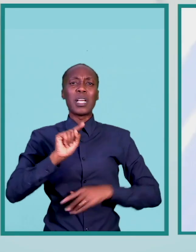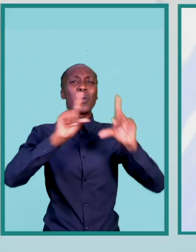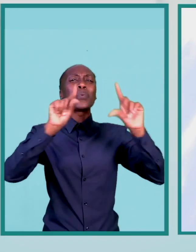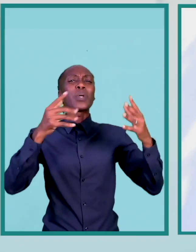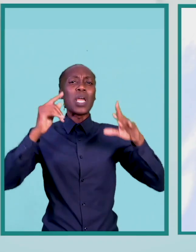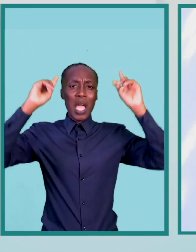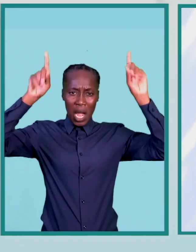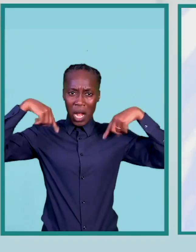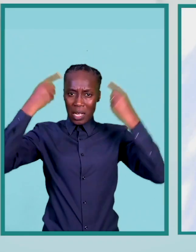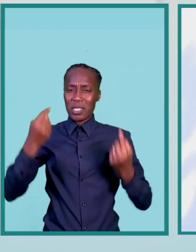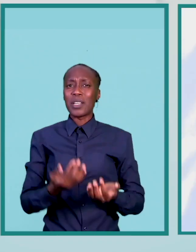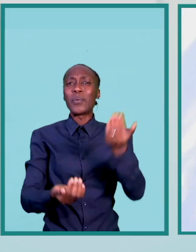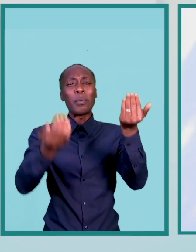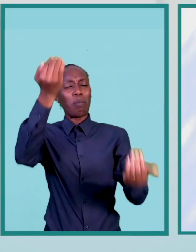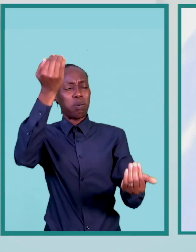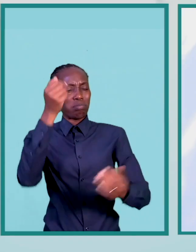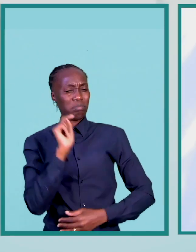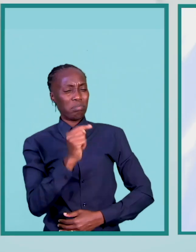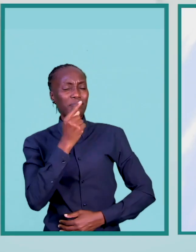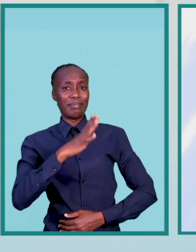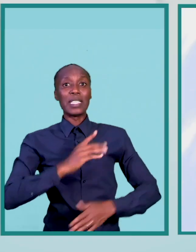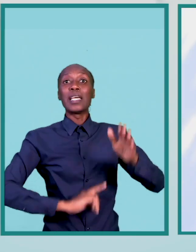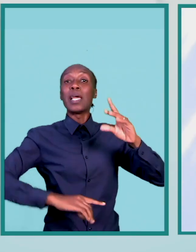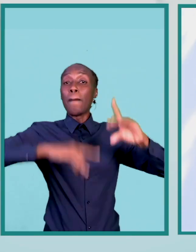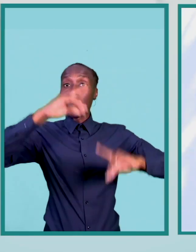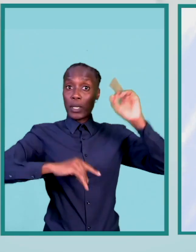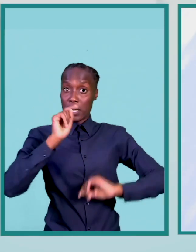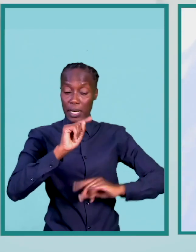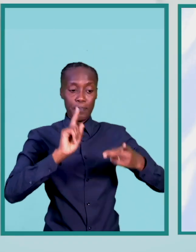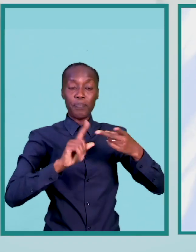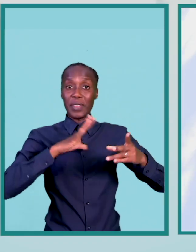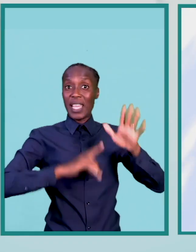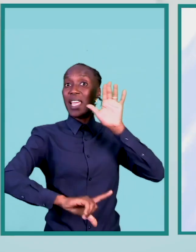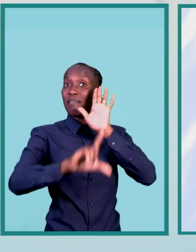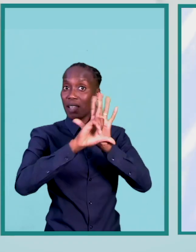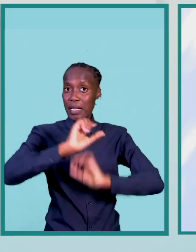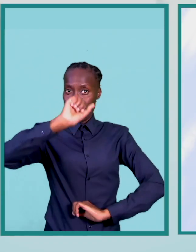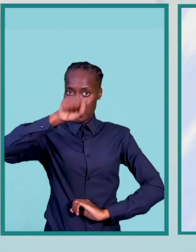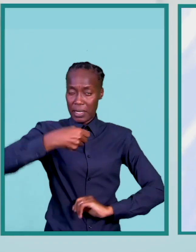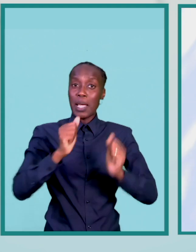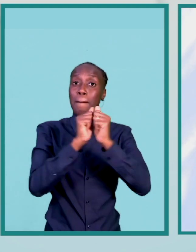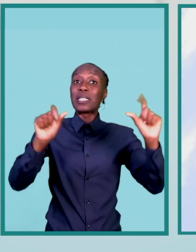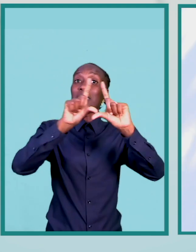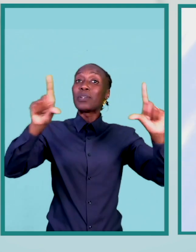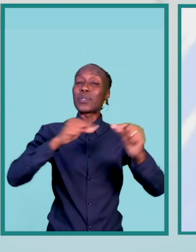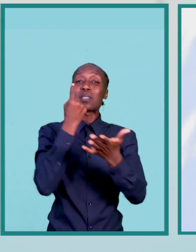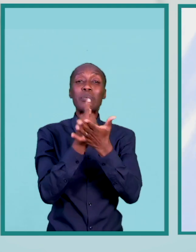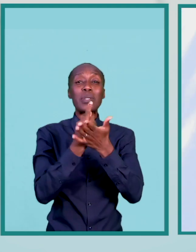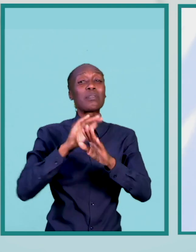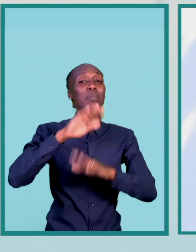porque, para analisarmos a questão das uniões prematuras, não podemos fazer só ao caso. Já existem políticas sim, existem leis sim, mas tem um